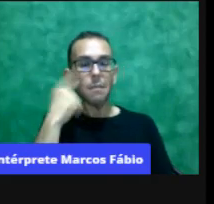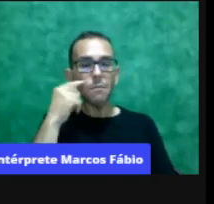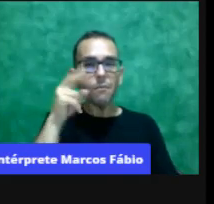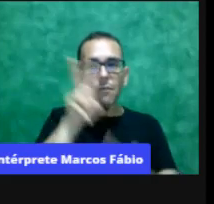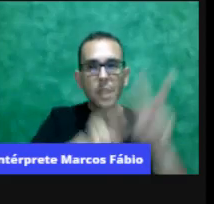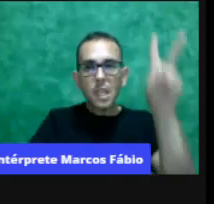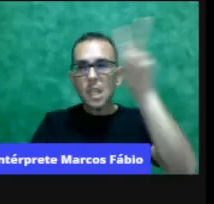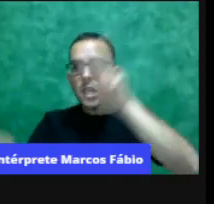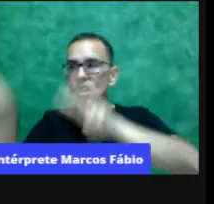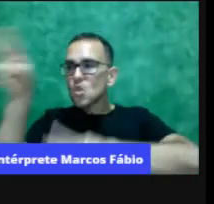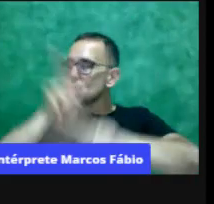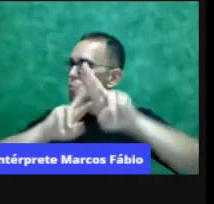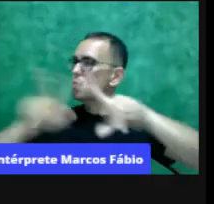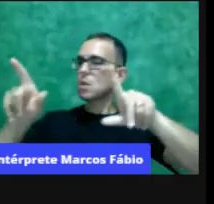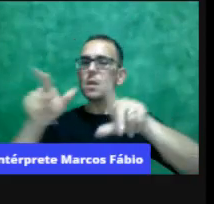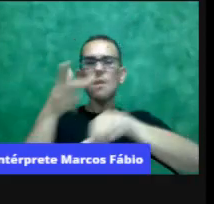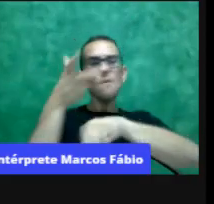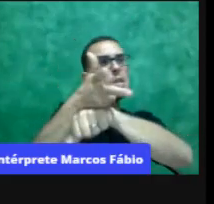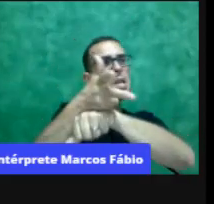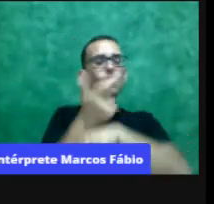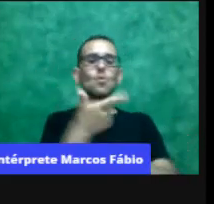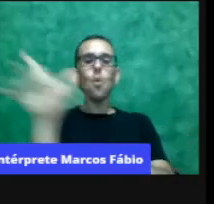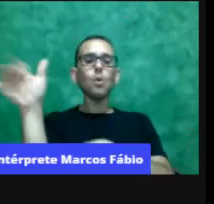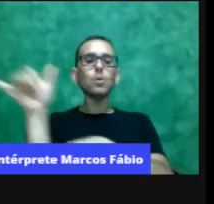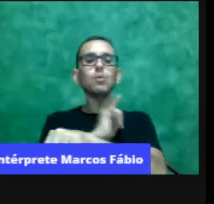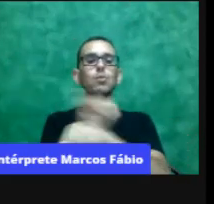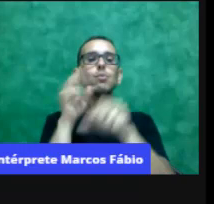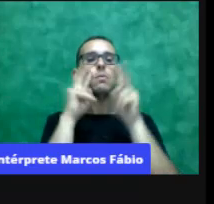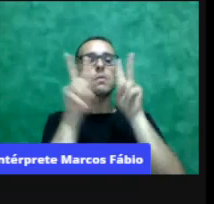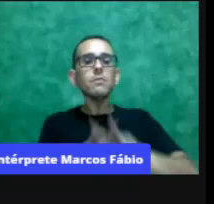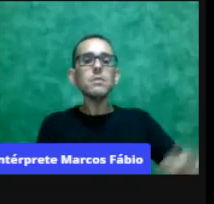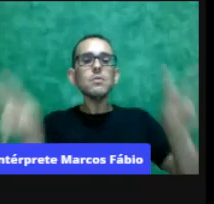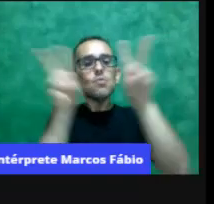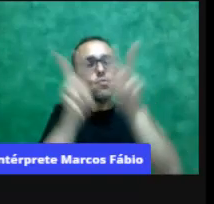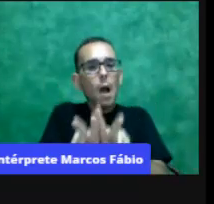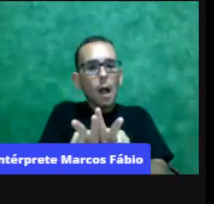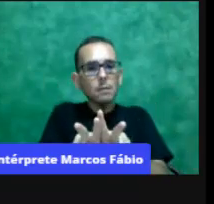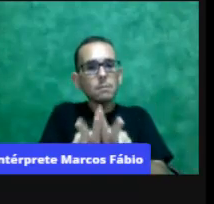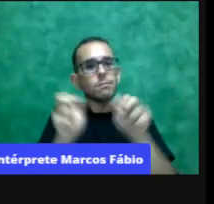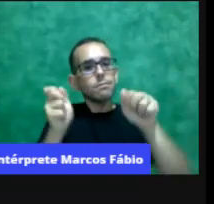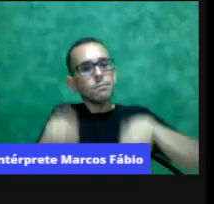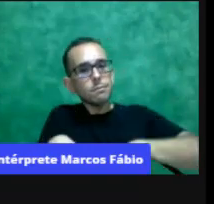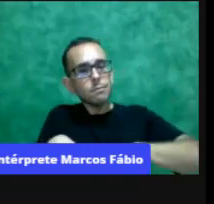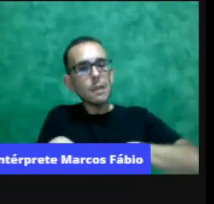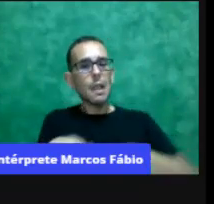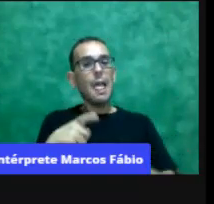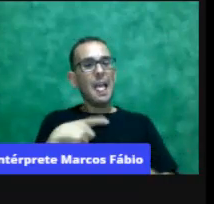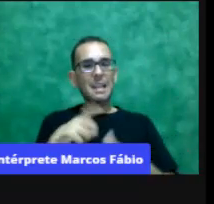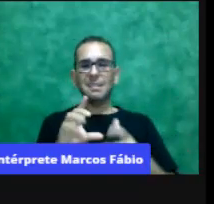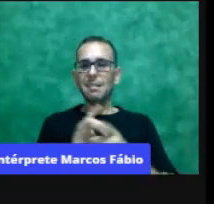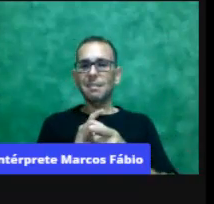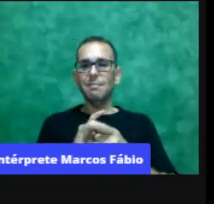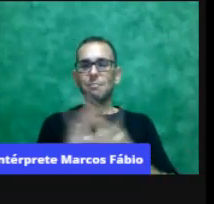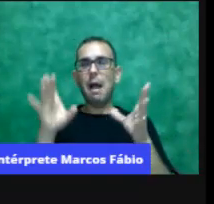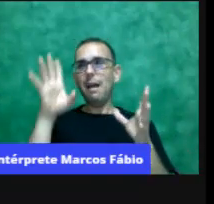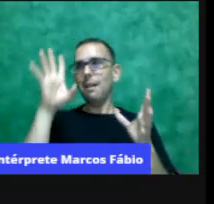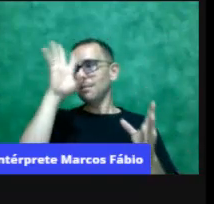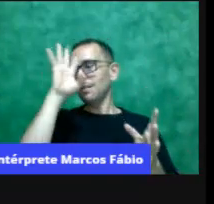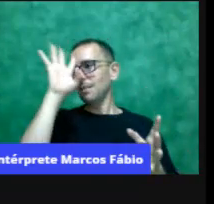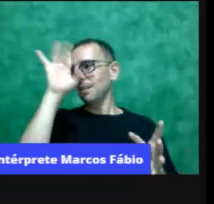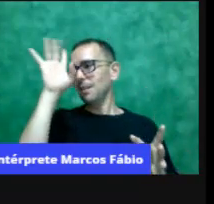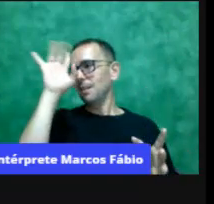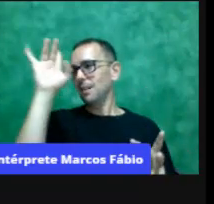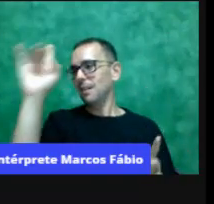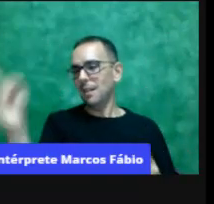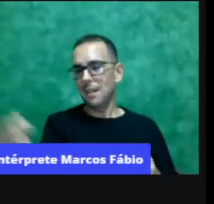oferece, sem vídeos ou outros recursos visuais multimídia. Elas soltam mais a imaginação,